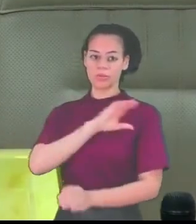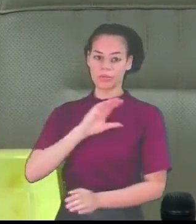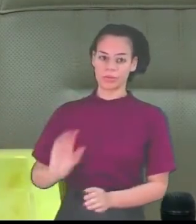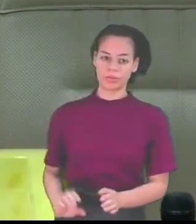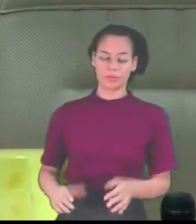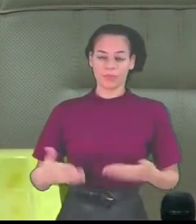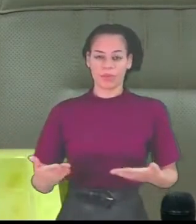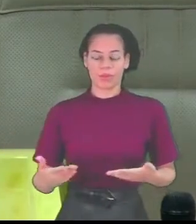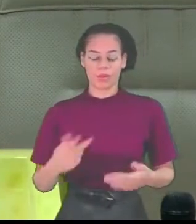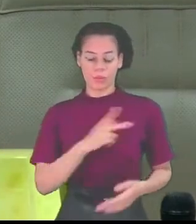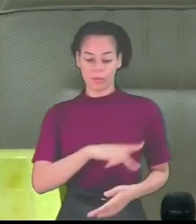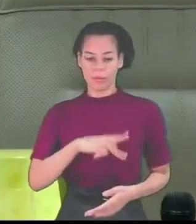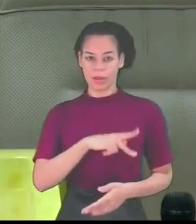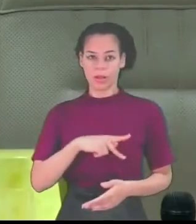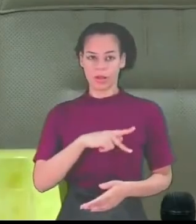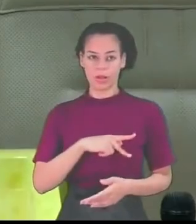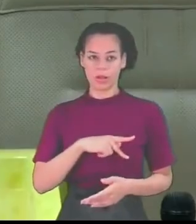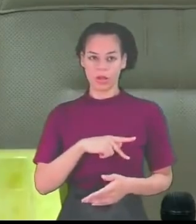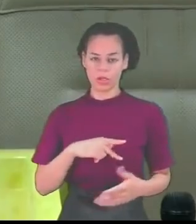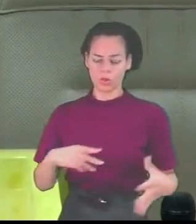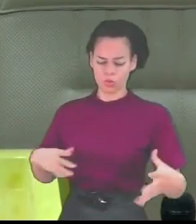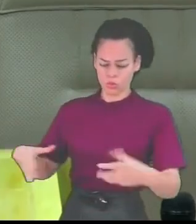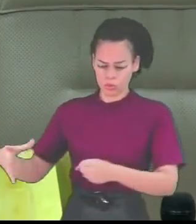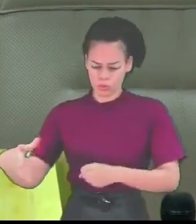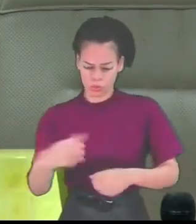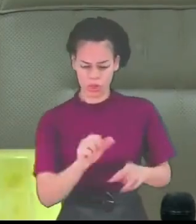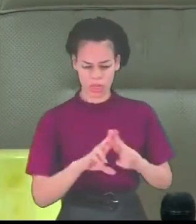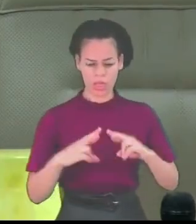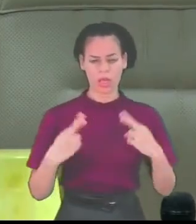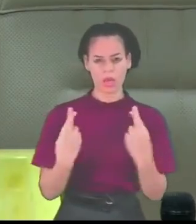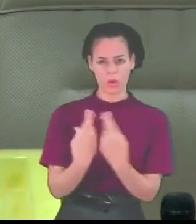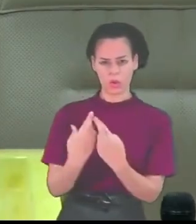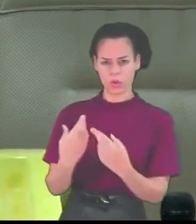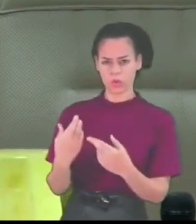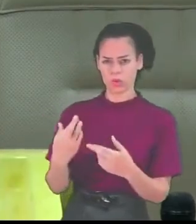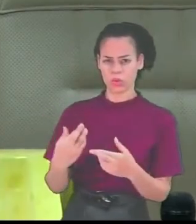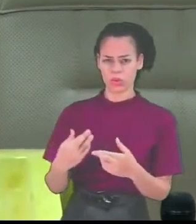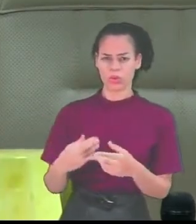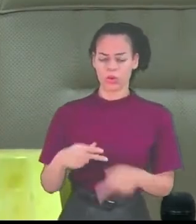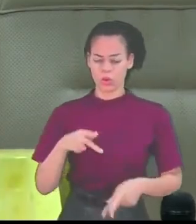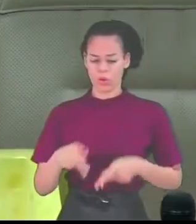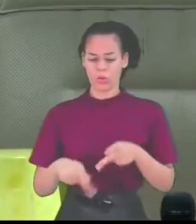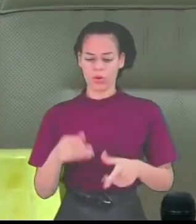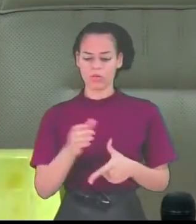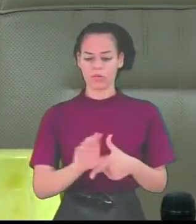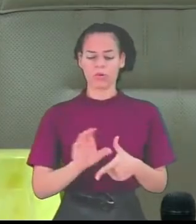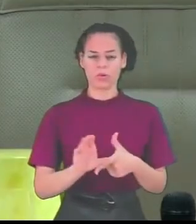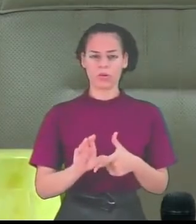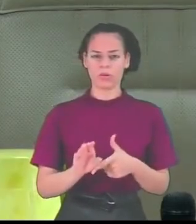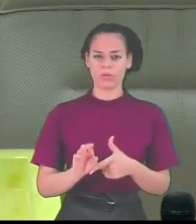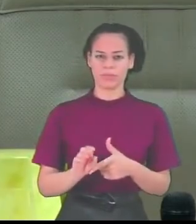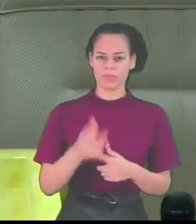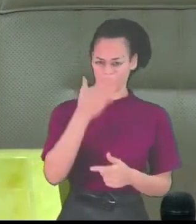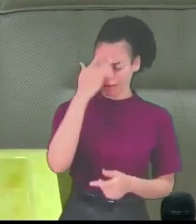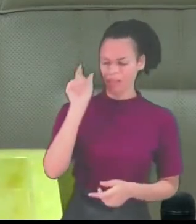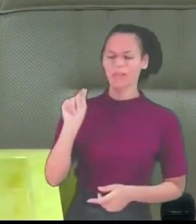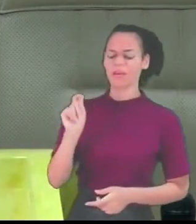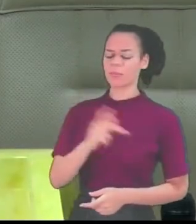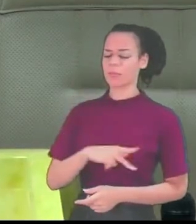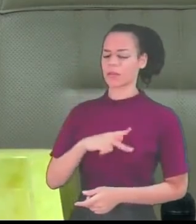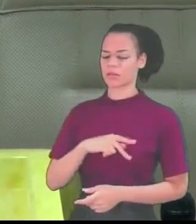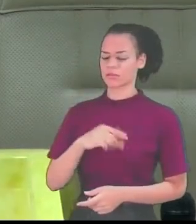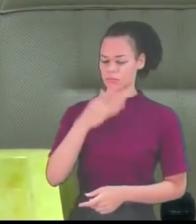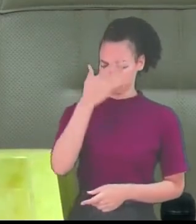reúne os Coríntios e vai dizer o seguinte quem é Paulo Quem é